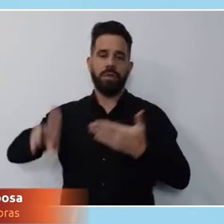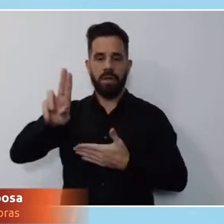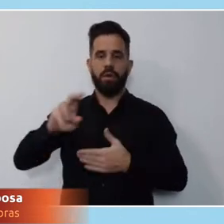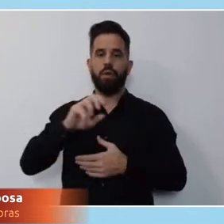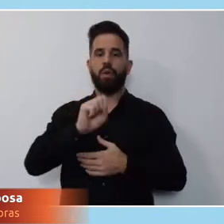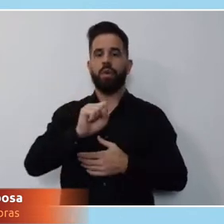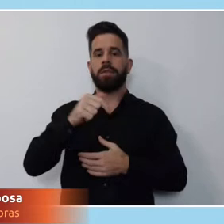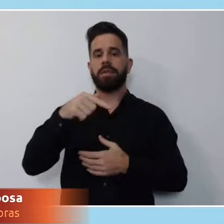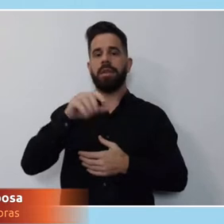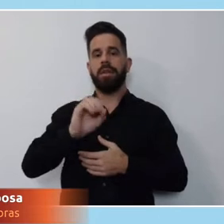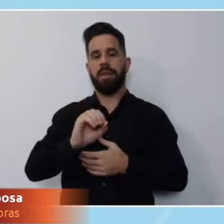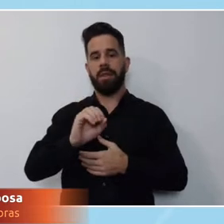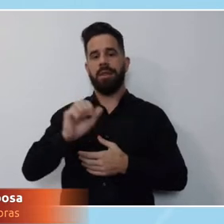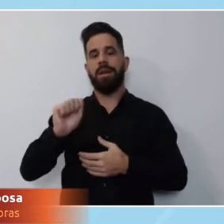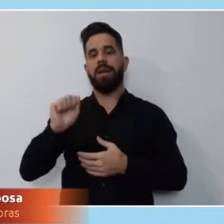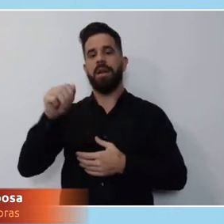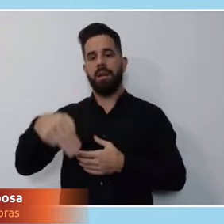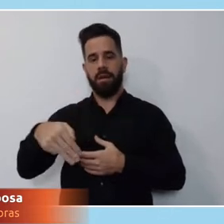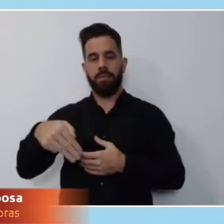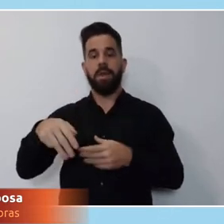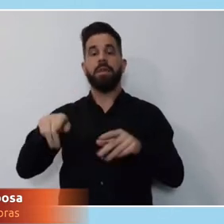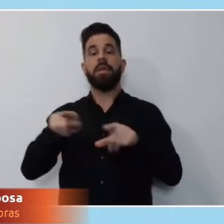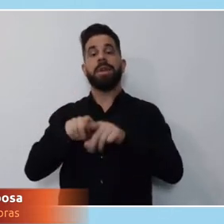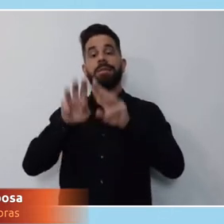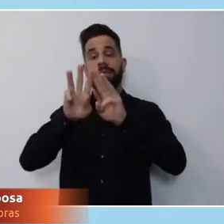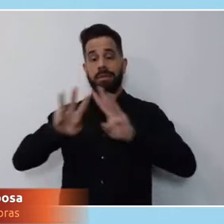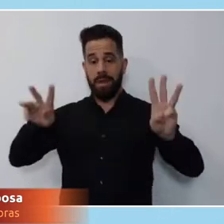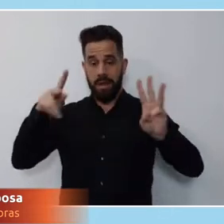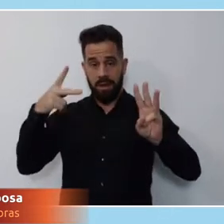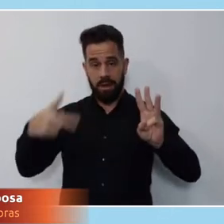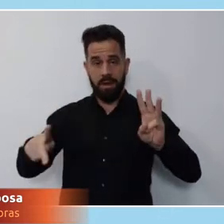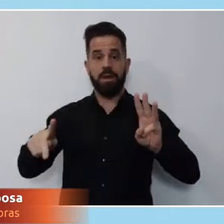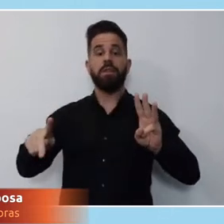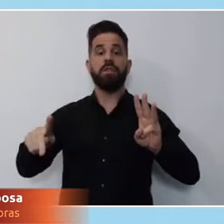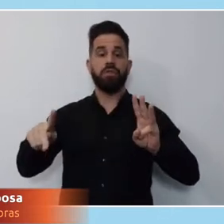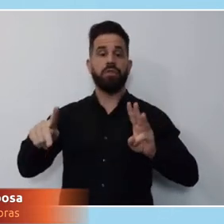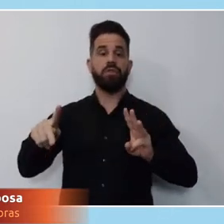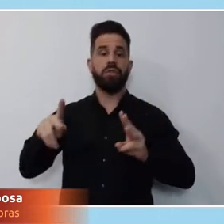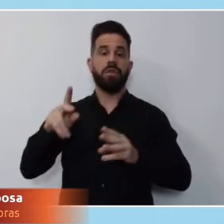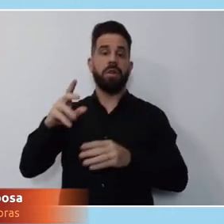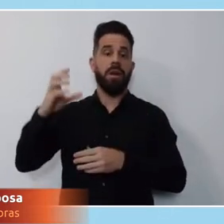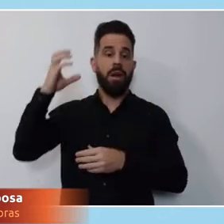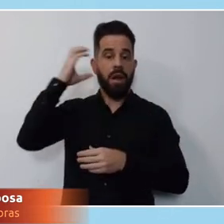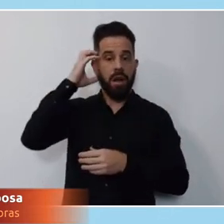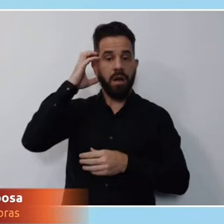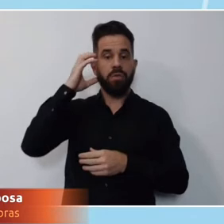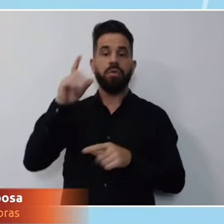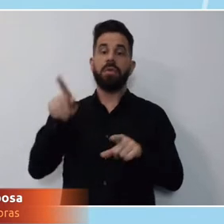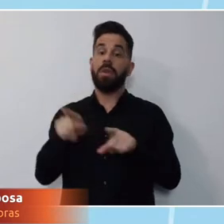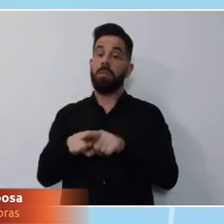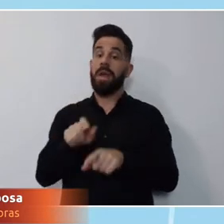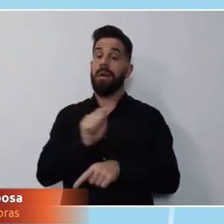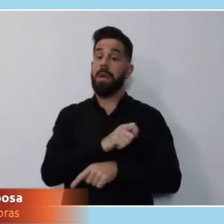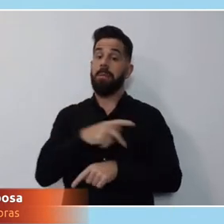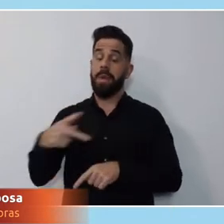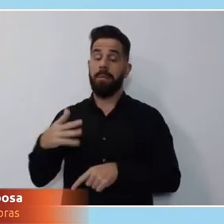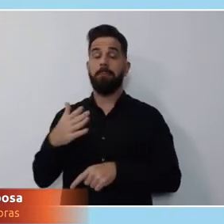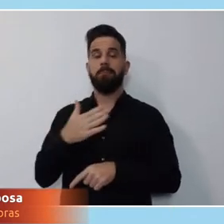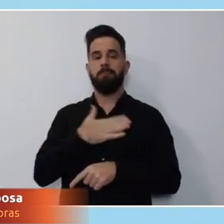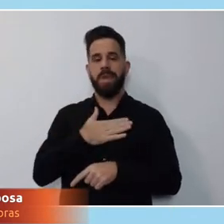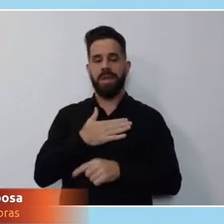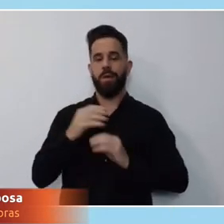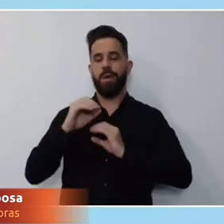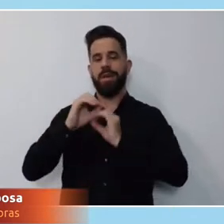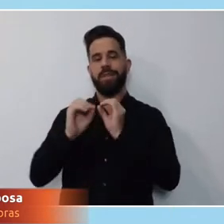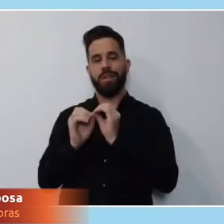no aplicativo Minha UFG. Se você não conseguir acompanhar ao vivo, o programa fica salvo no canal da TV UFG no YouTube